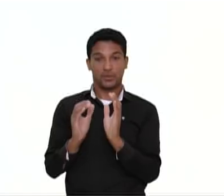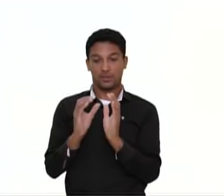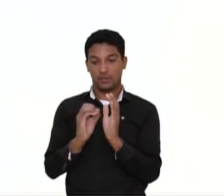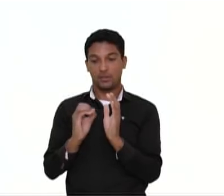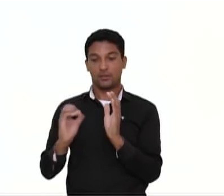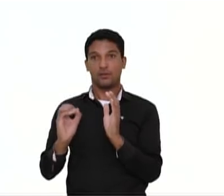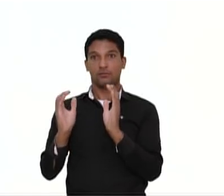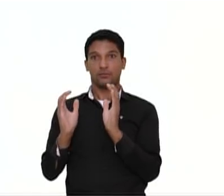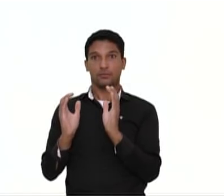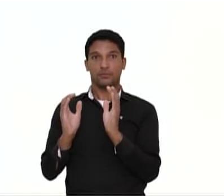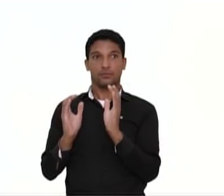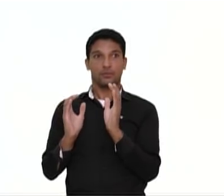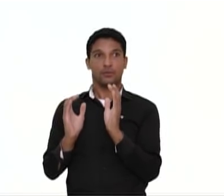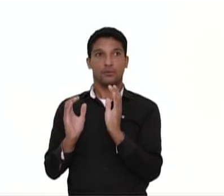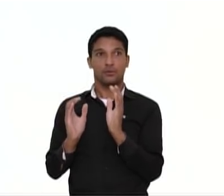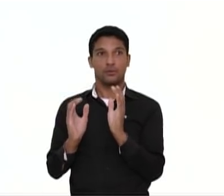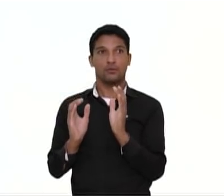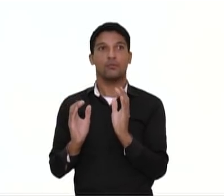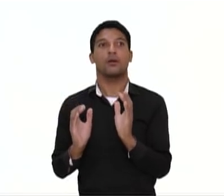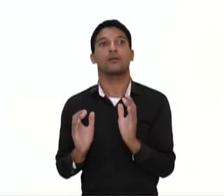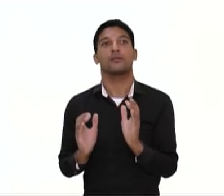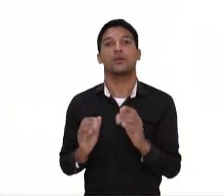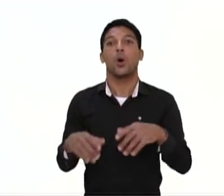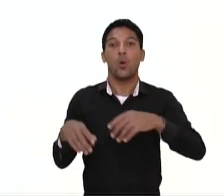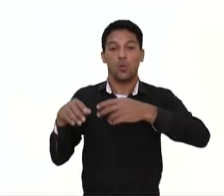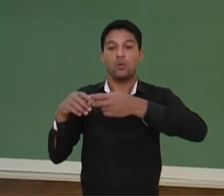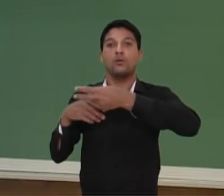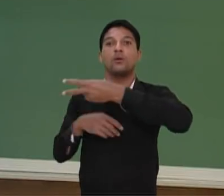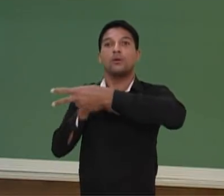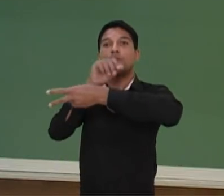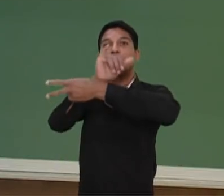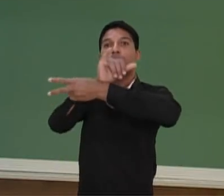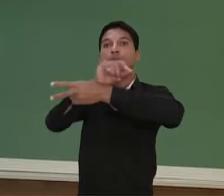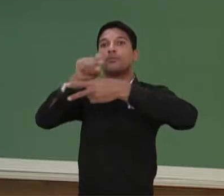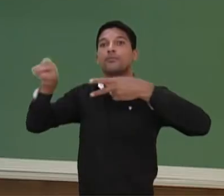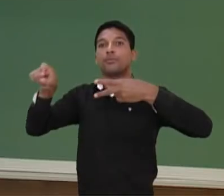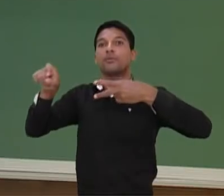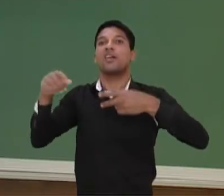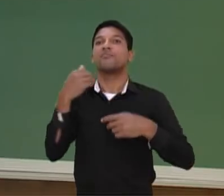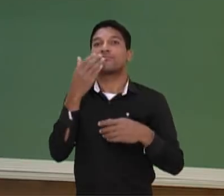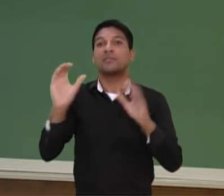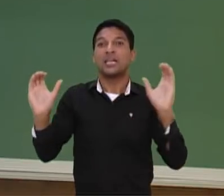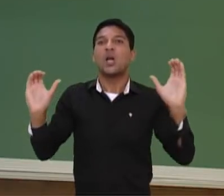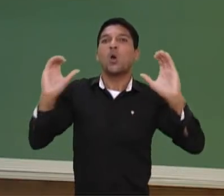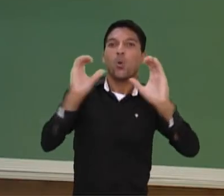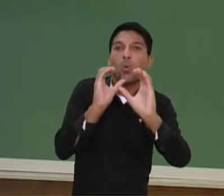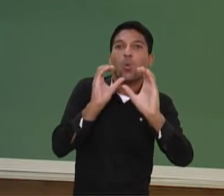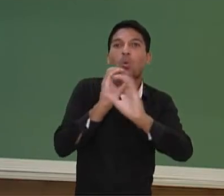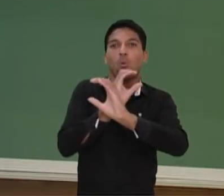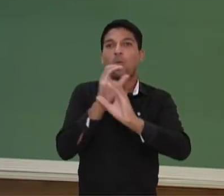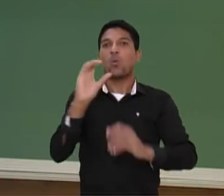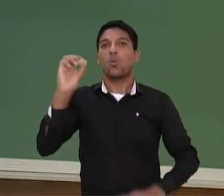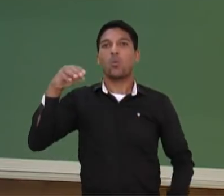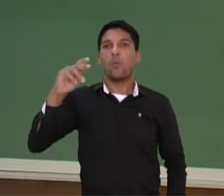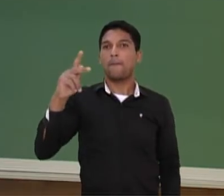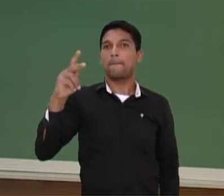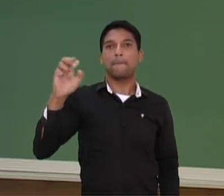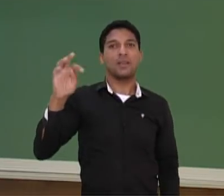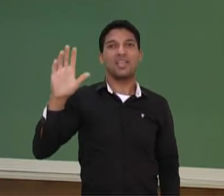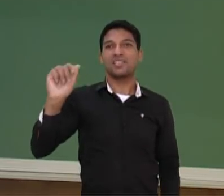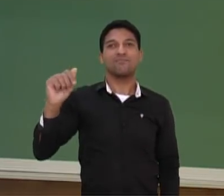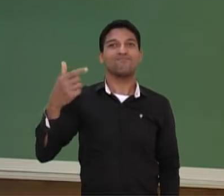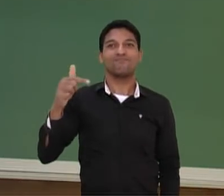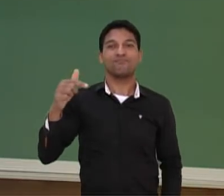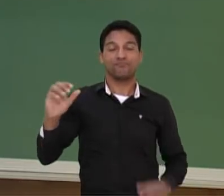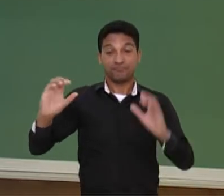ela é incompleta, né? Note que só vale a pena citar ali x ao quadrado mais 2x. Mas eu deixei o zero em azul ali para a